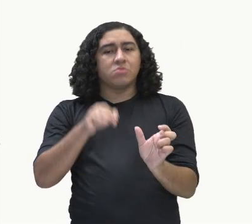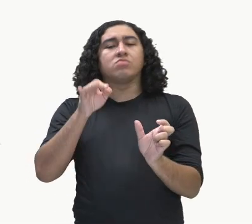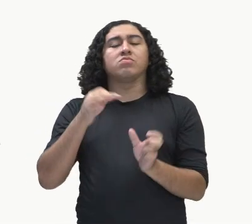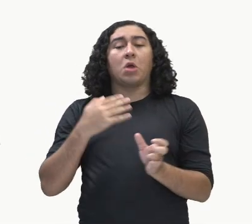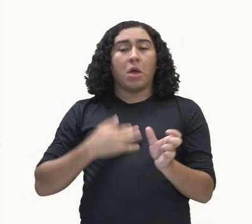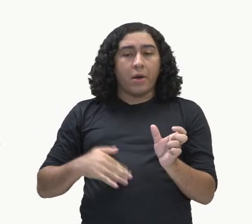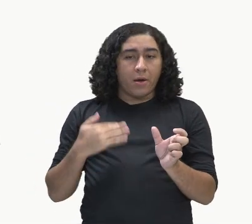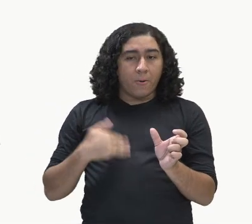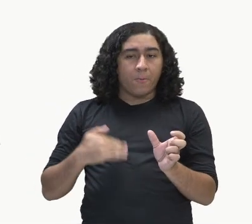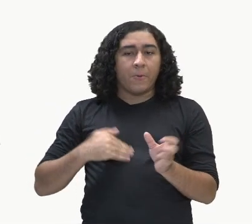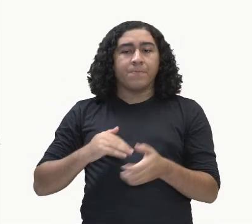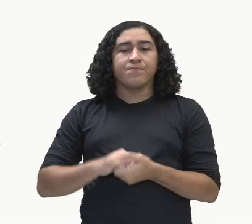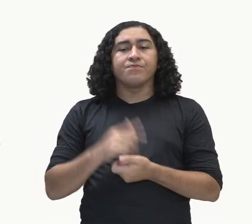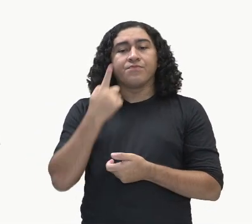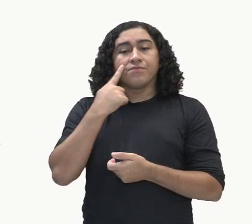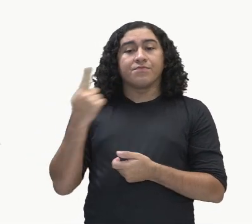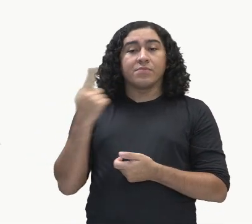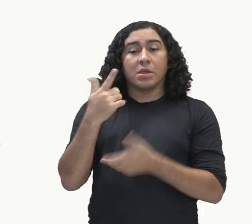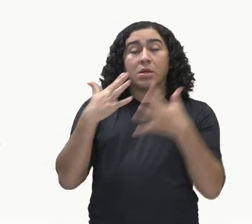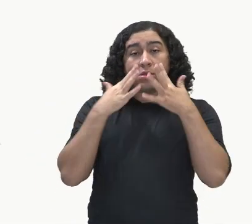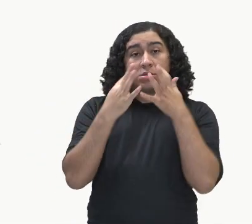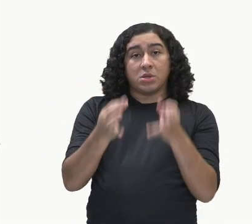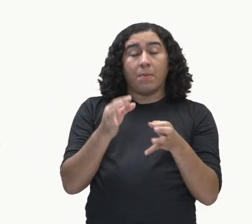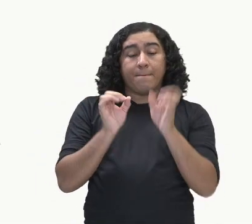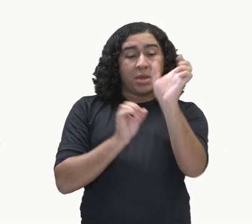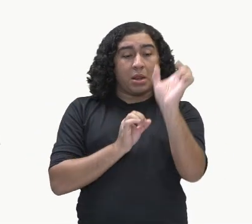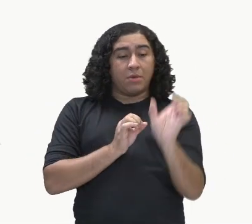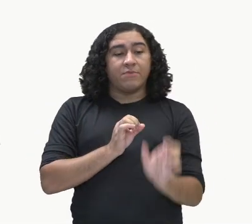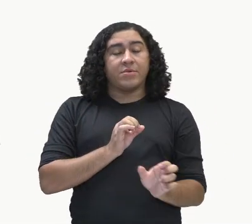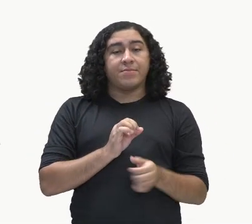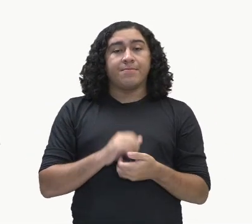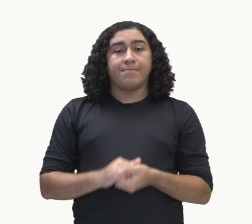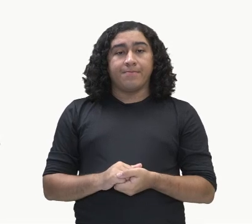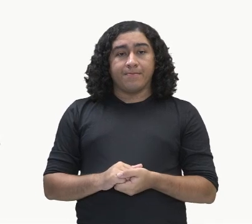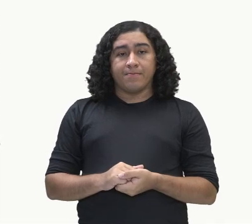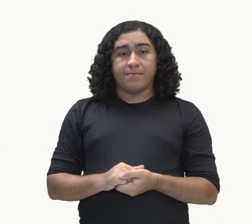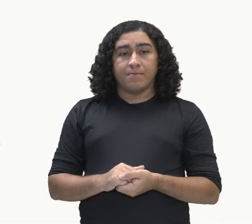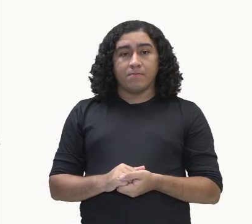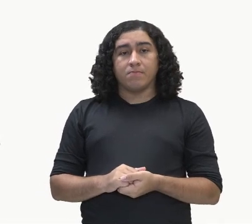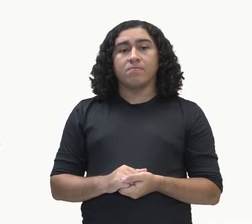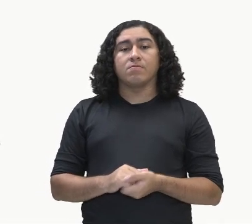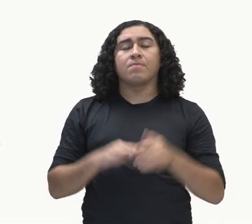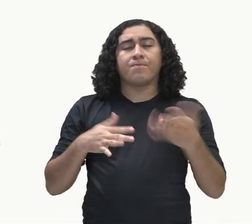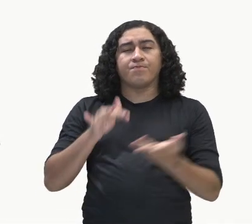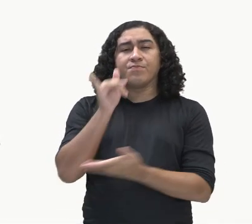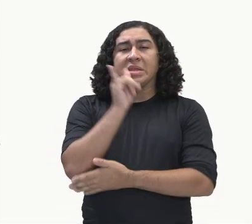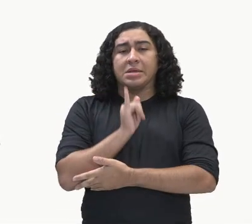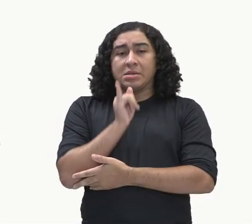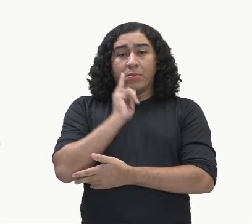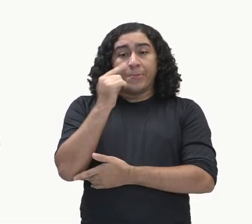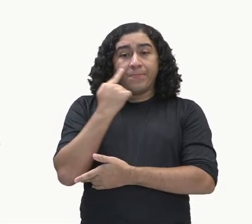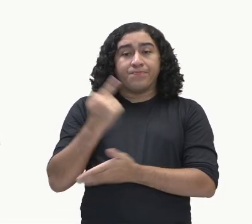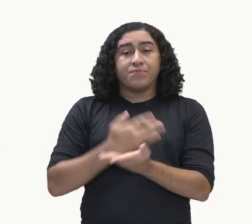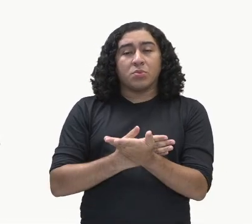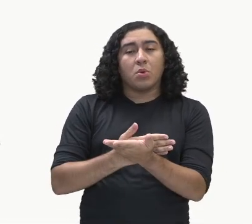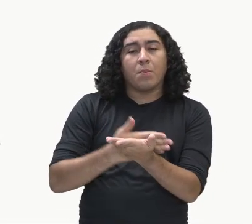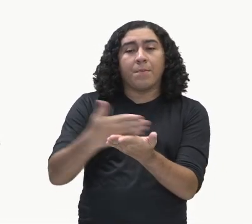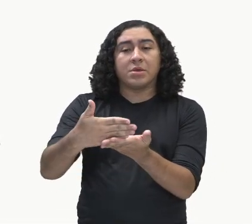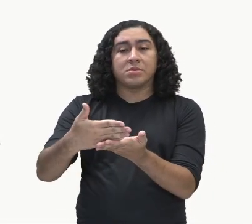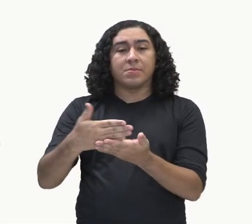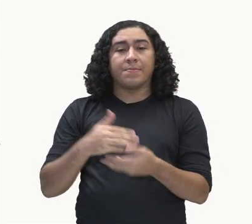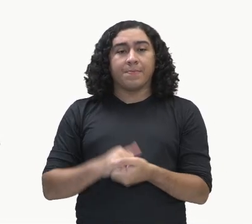ok? Vamos dar uma olhada aqui nestas palavras. Então, por exemplo, aqui ele começa em